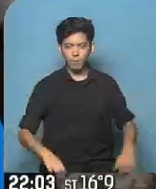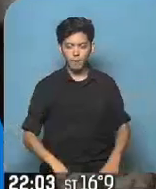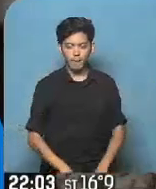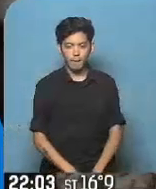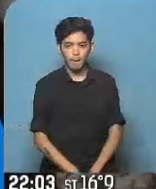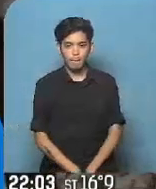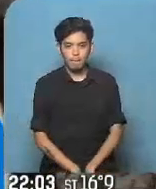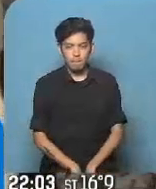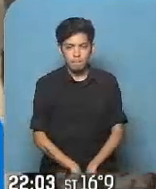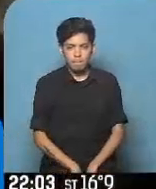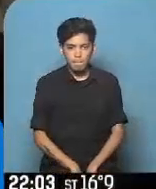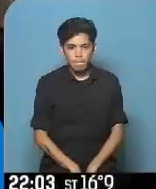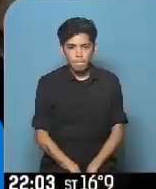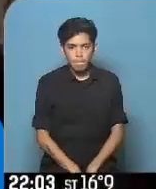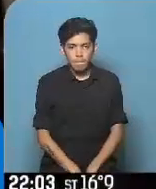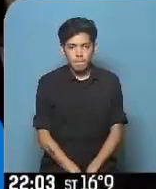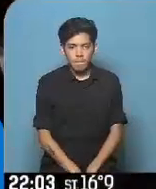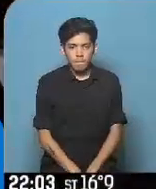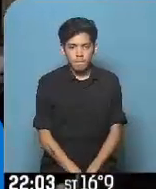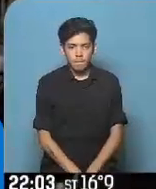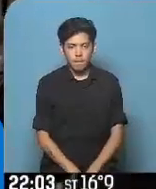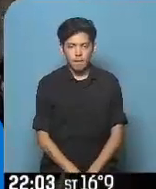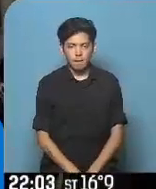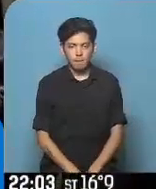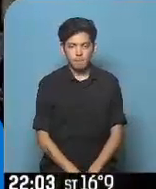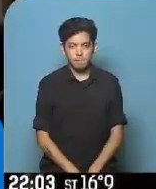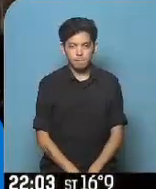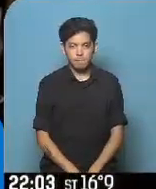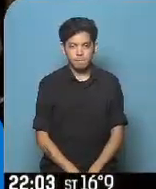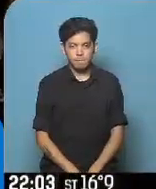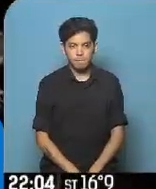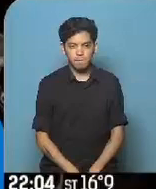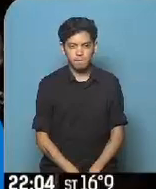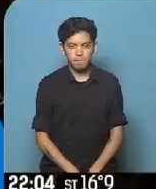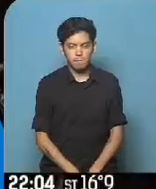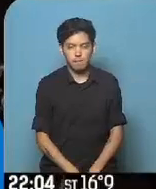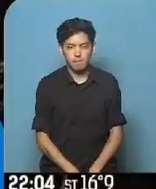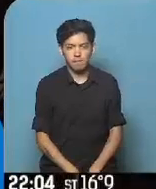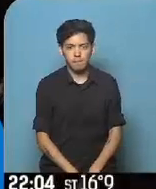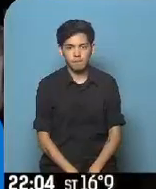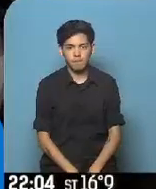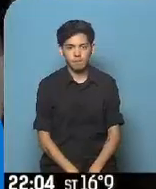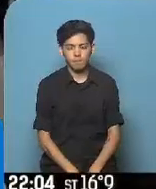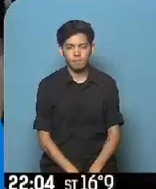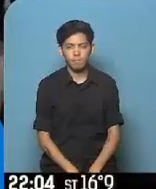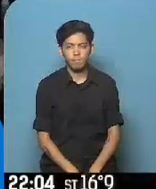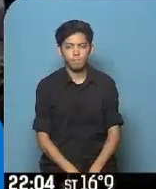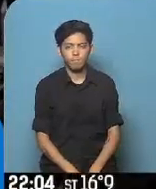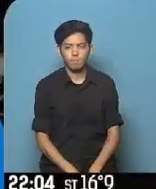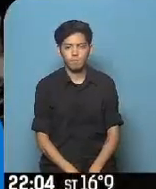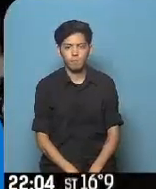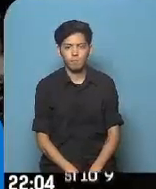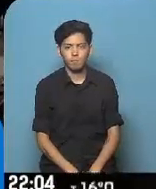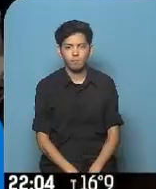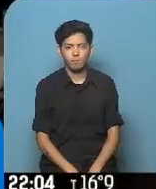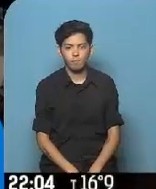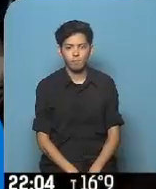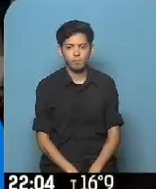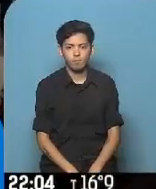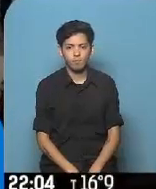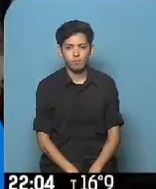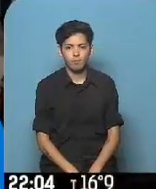está evoluindo muito bem o quadro dele. Os médicos falaram que, inclusive, se não fosse uma pessoa de tão boa constituição física, ele provavelmente estaria morto,